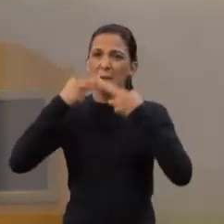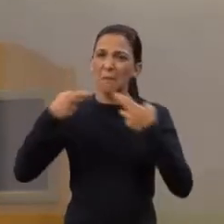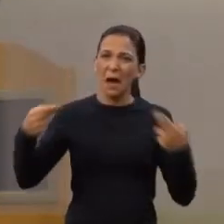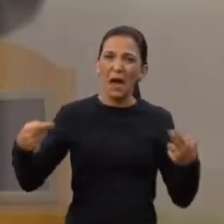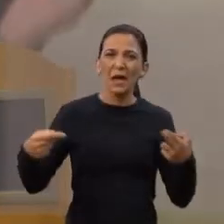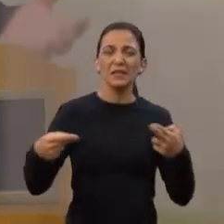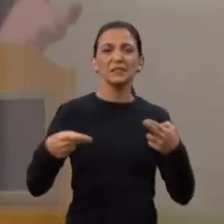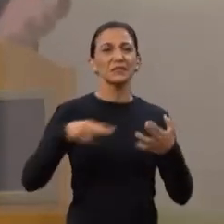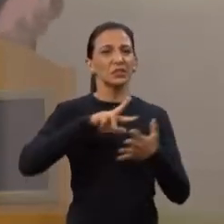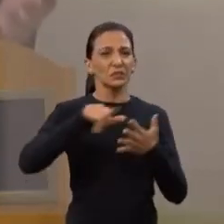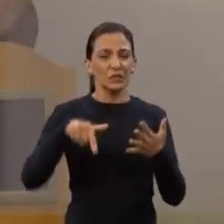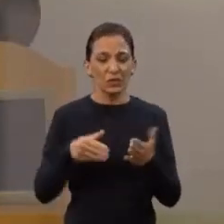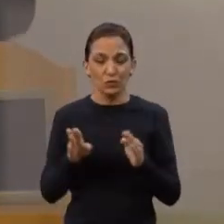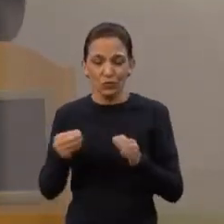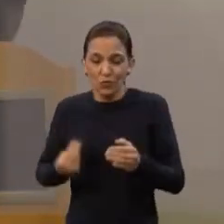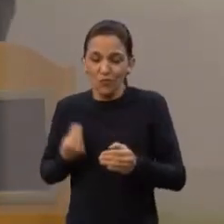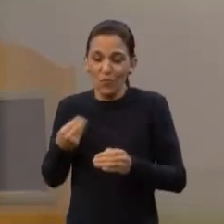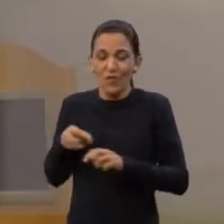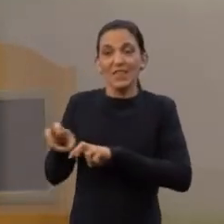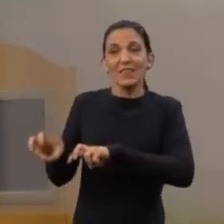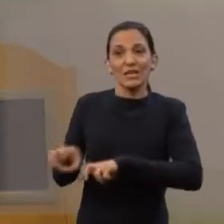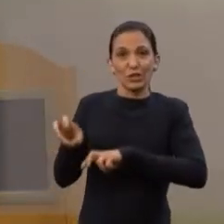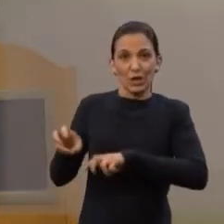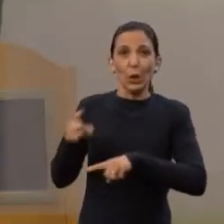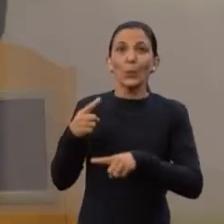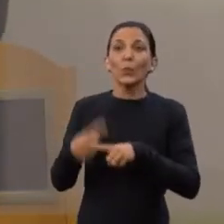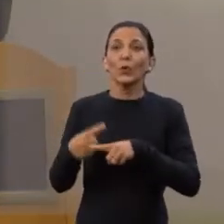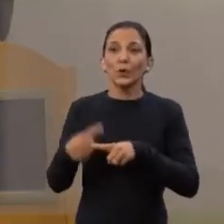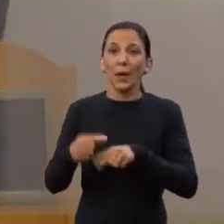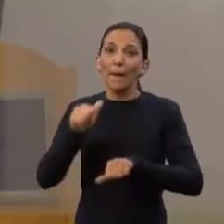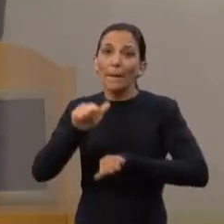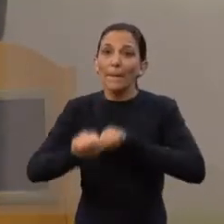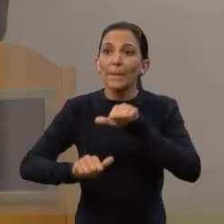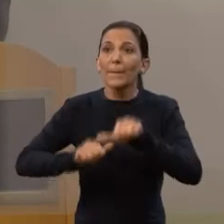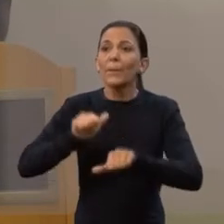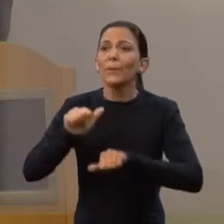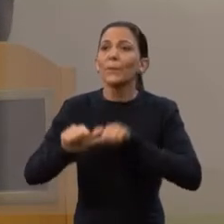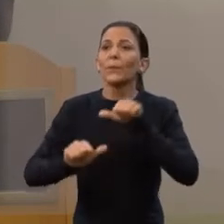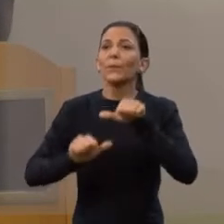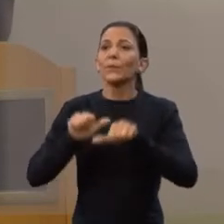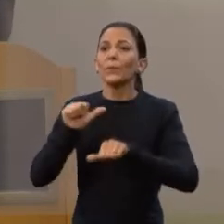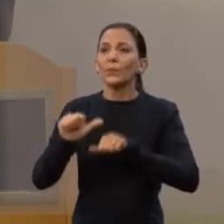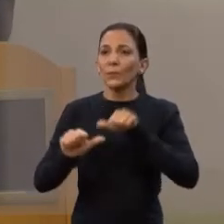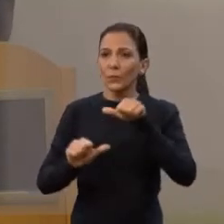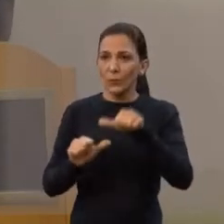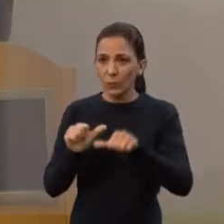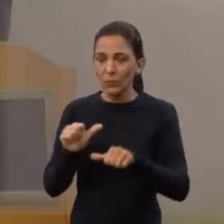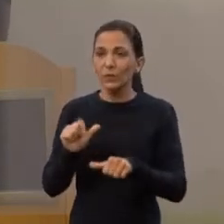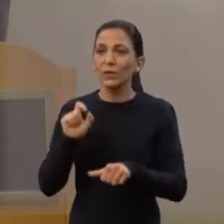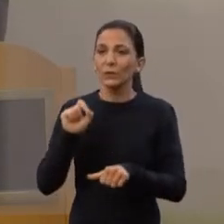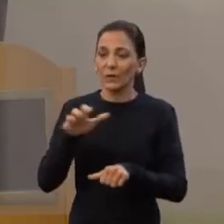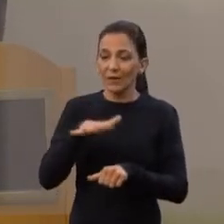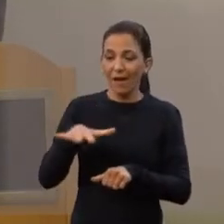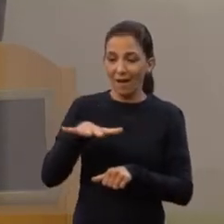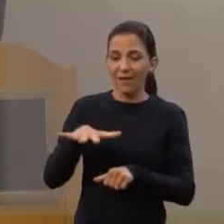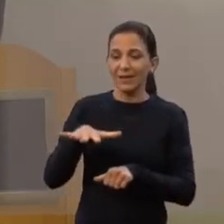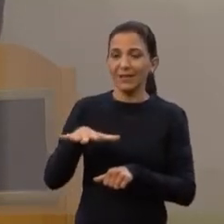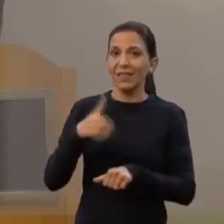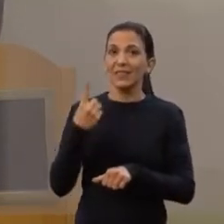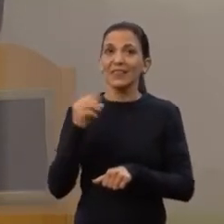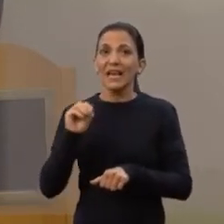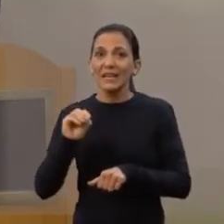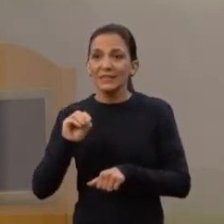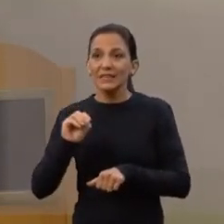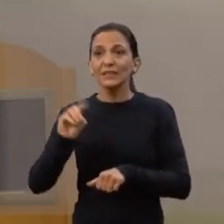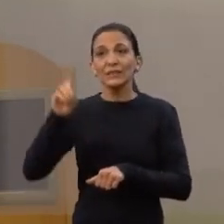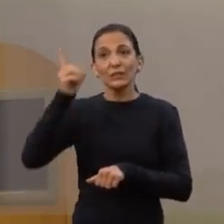pertinente a Chácaras Porque no momento foi mudado a O saneamento Urbano daquele daquela região e tem 10 dias